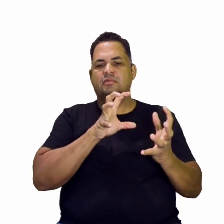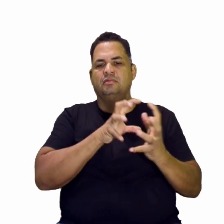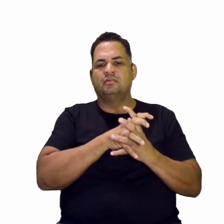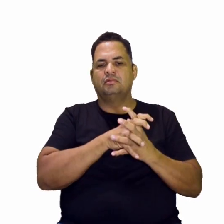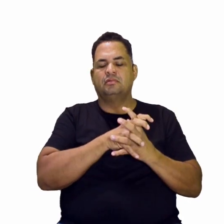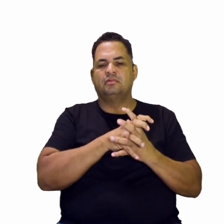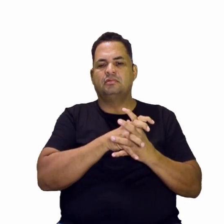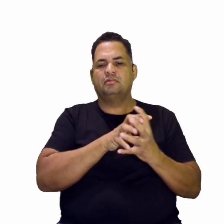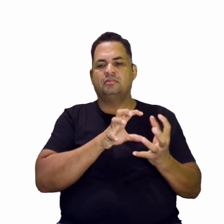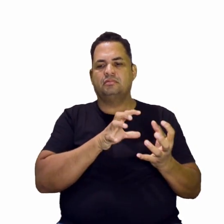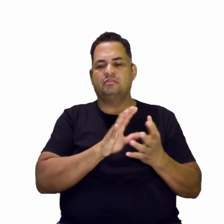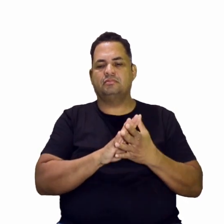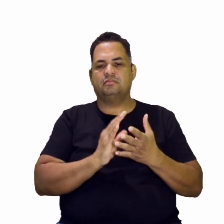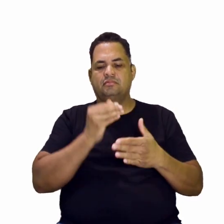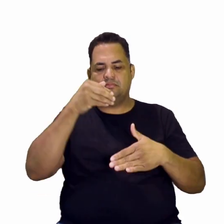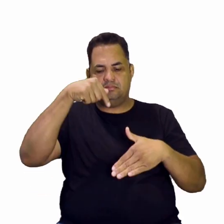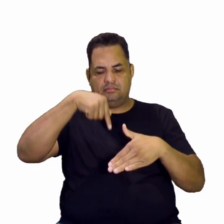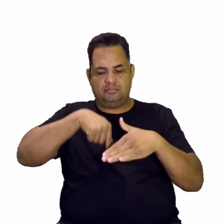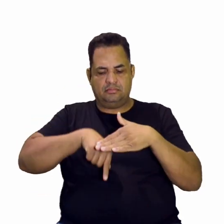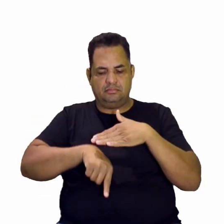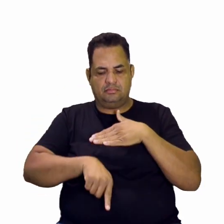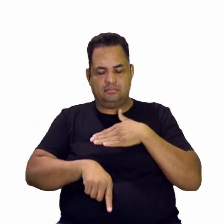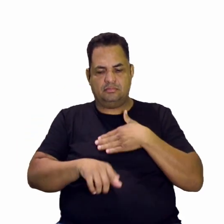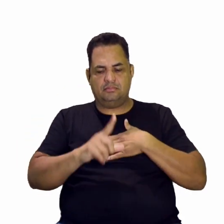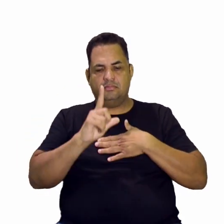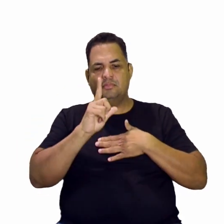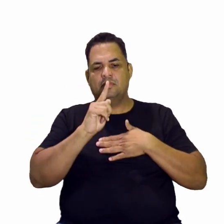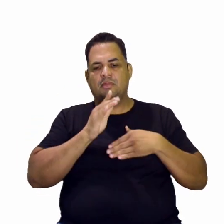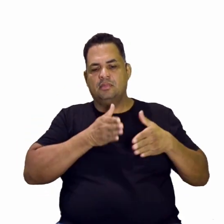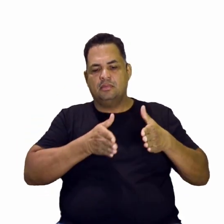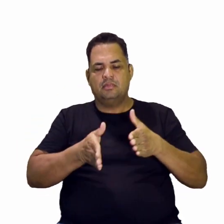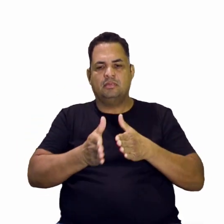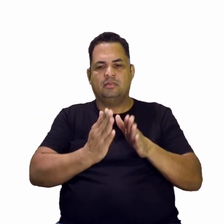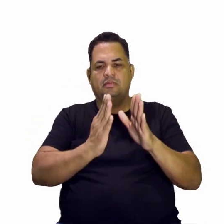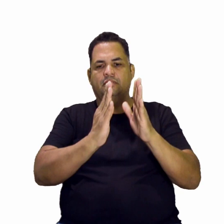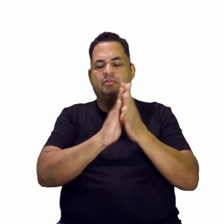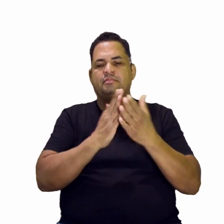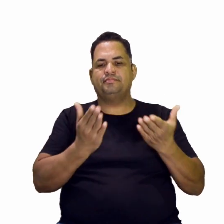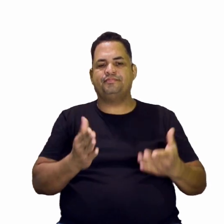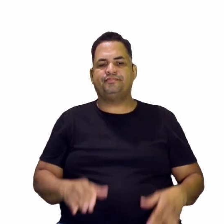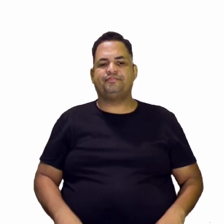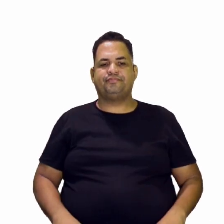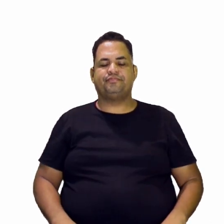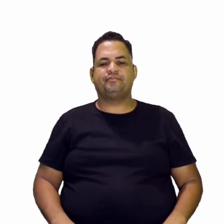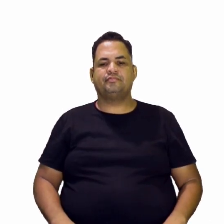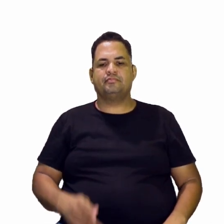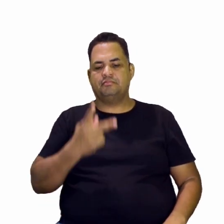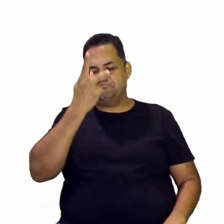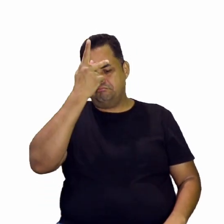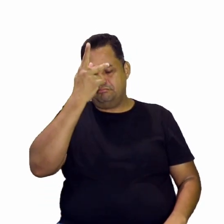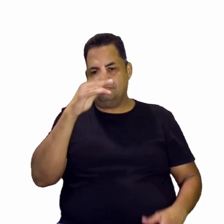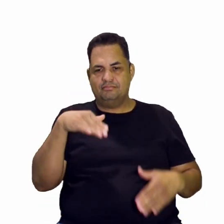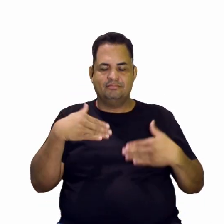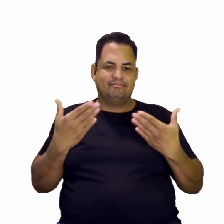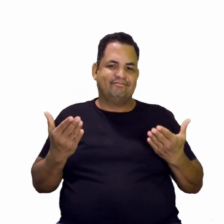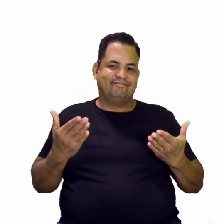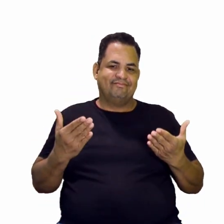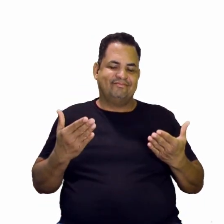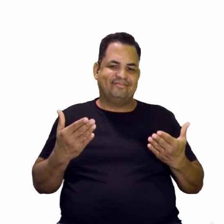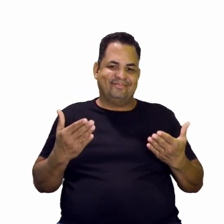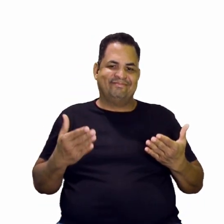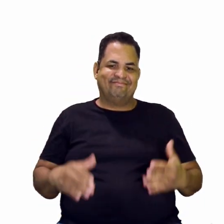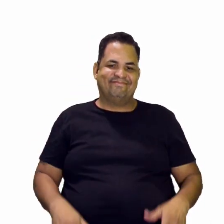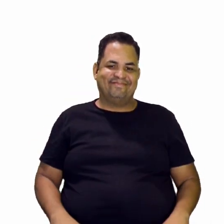mesmo, e leva até o fundo do rio, né? Para poder a pessoa ou Deus me livre,